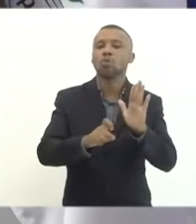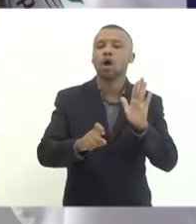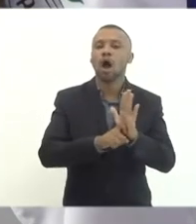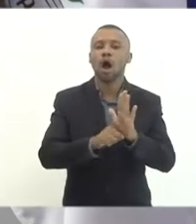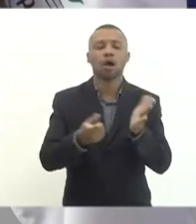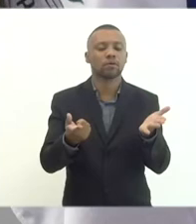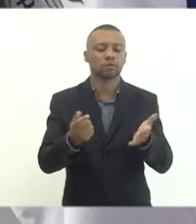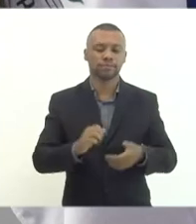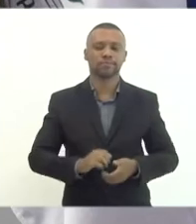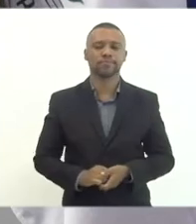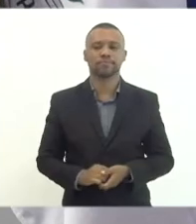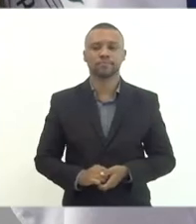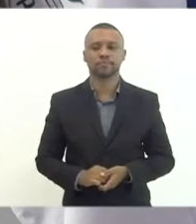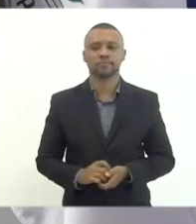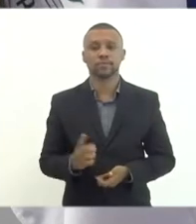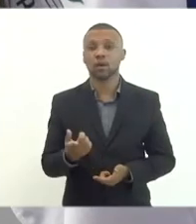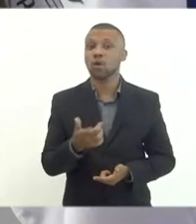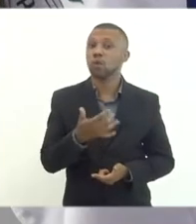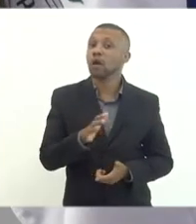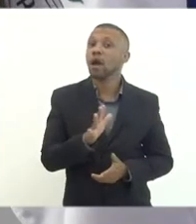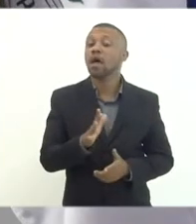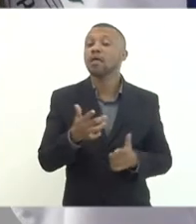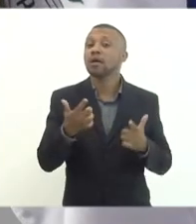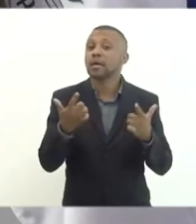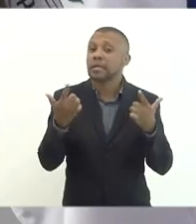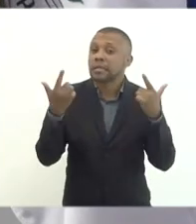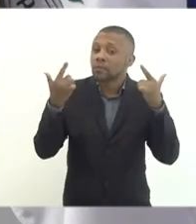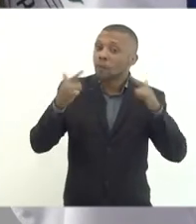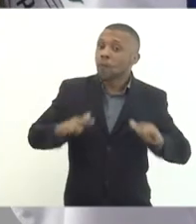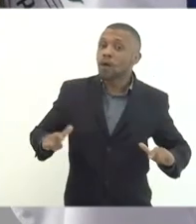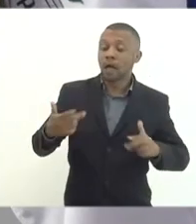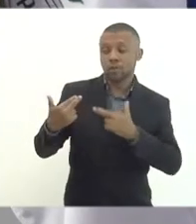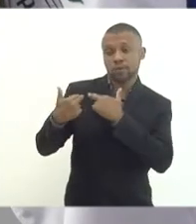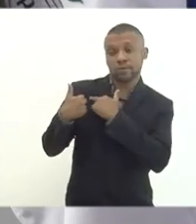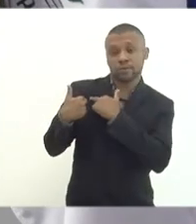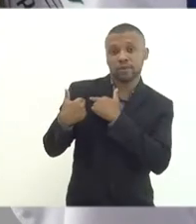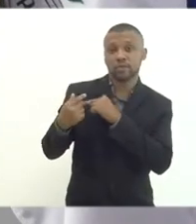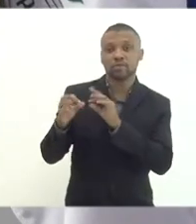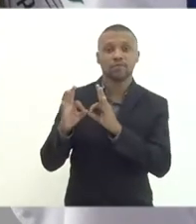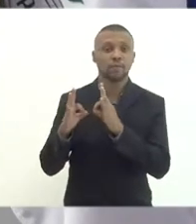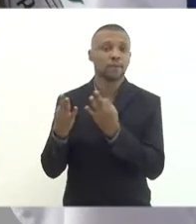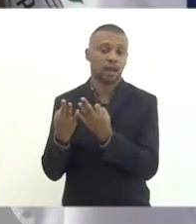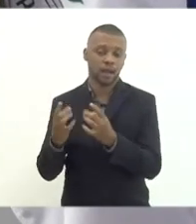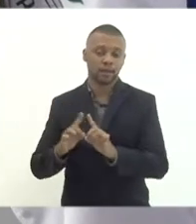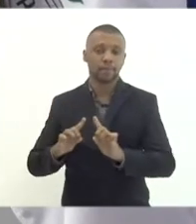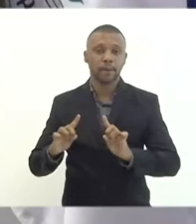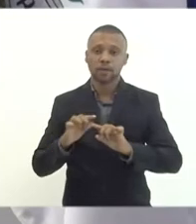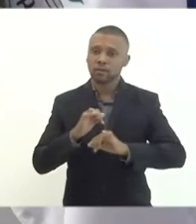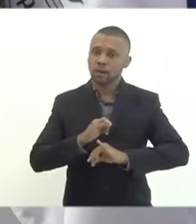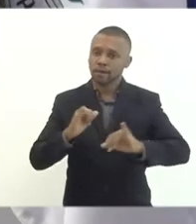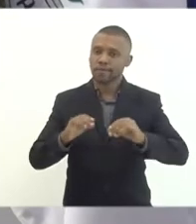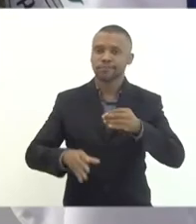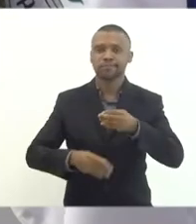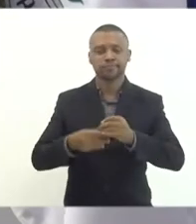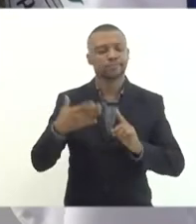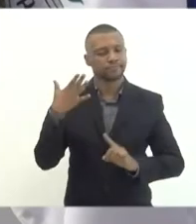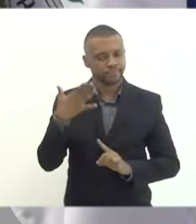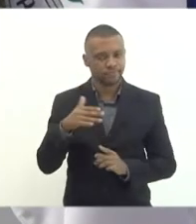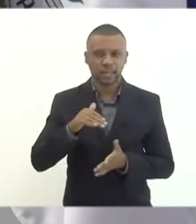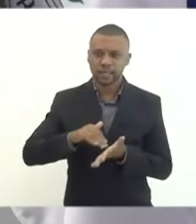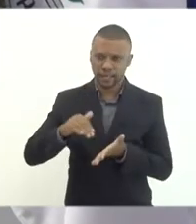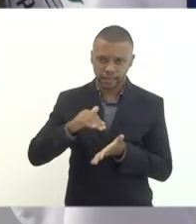diz não é isentando os seus próprios familiares Mas colocando aqui à sobre reforçando a palavra da